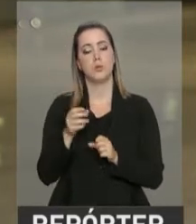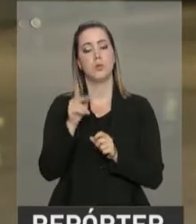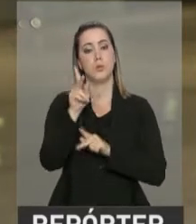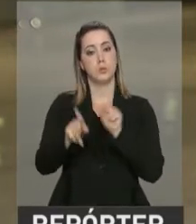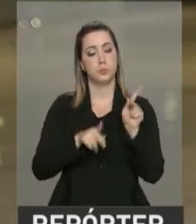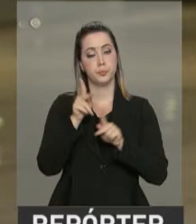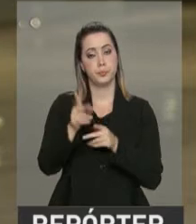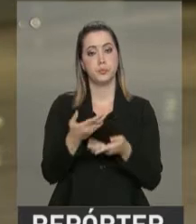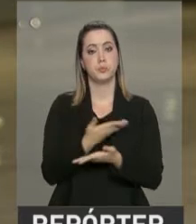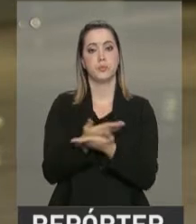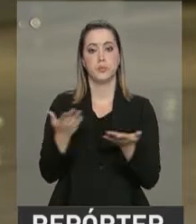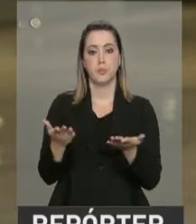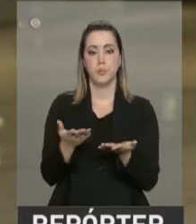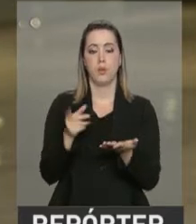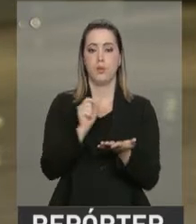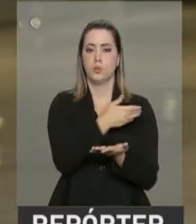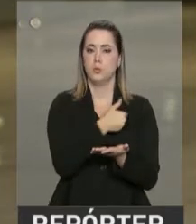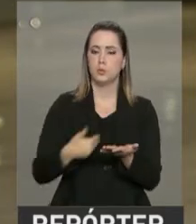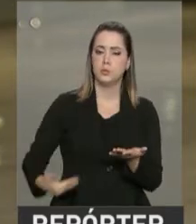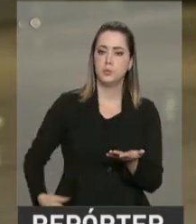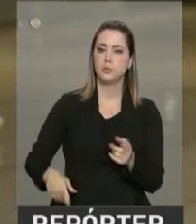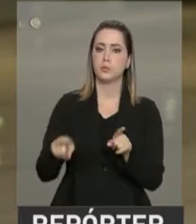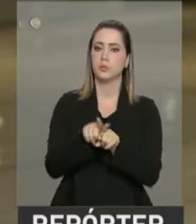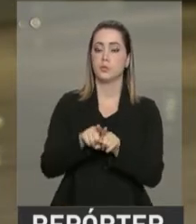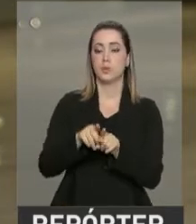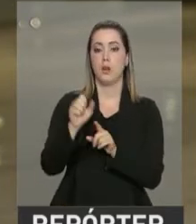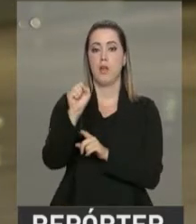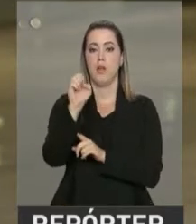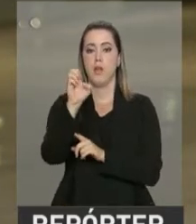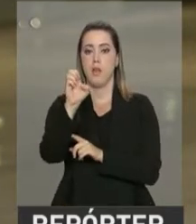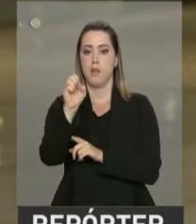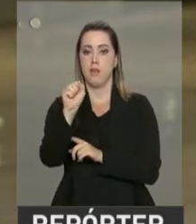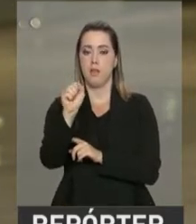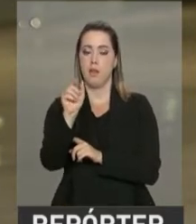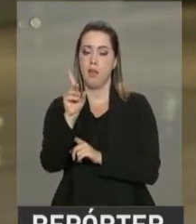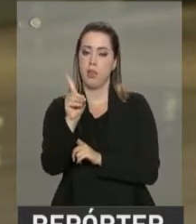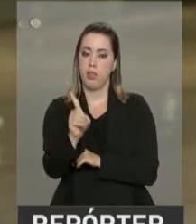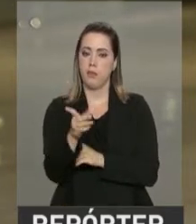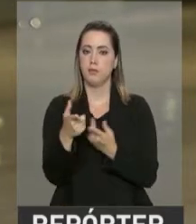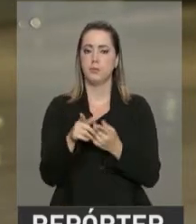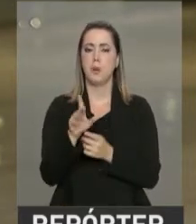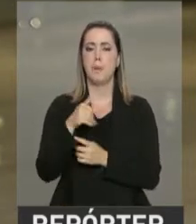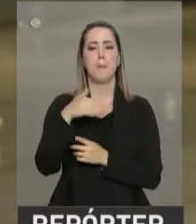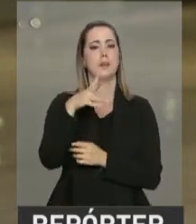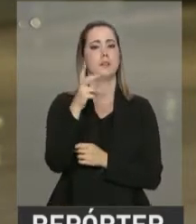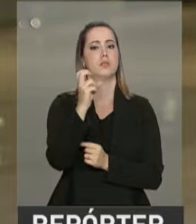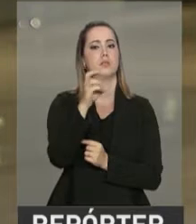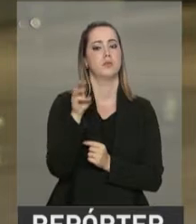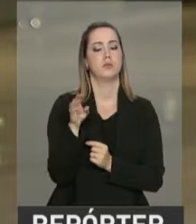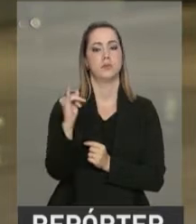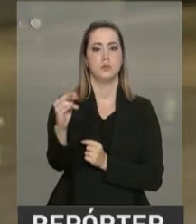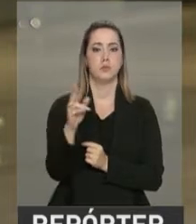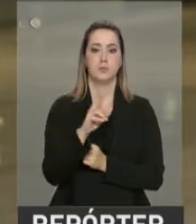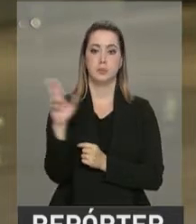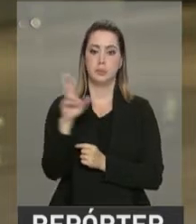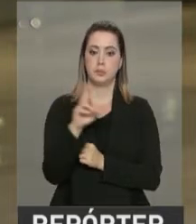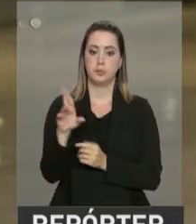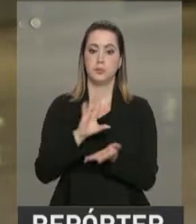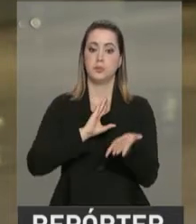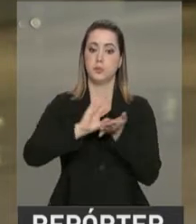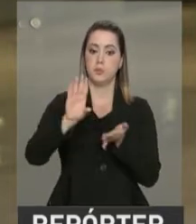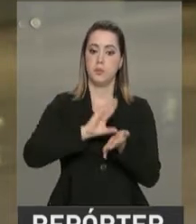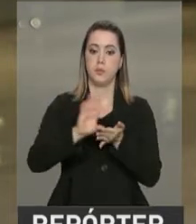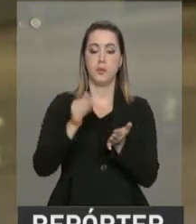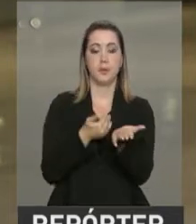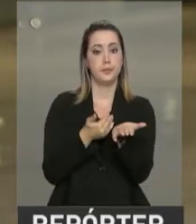com essa liberação o ministério da educação soma mais de 5 bilhões de reais em investimentos em instituições federais